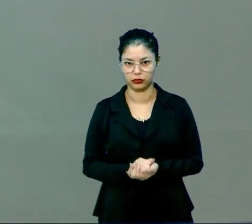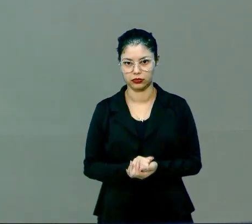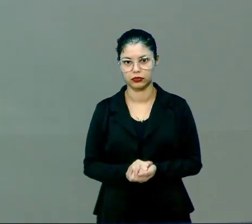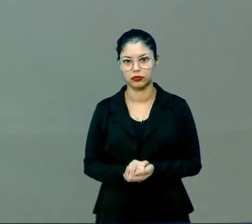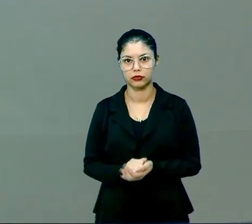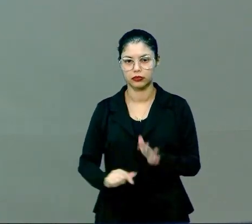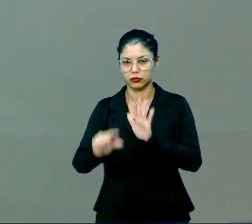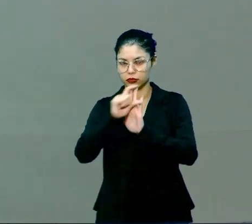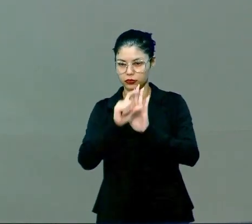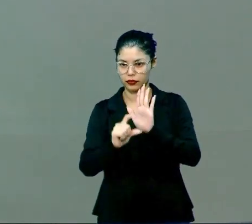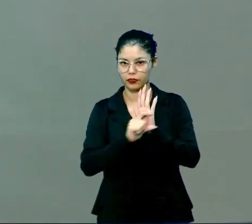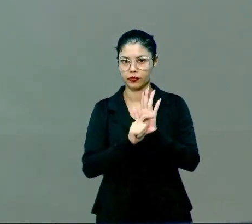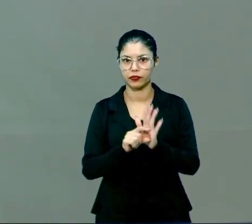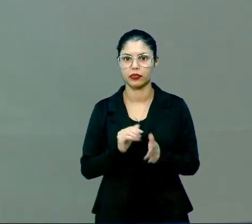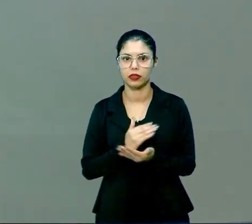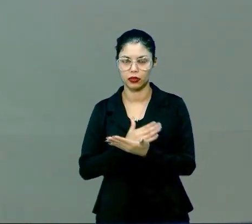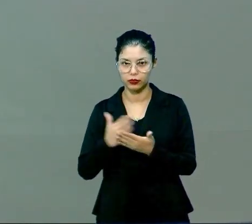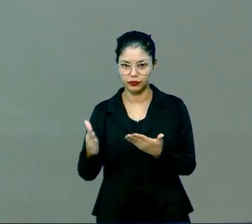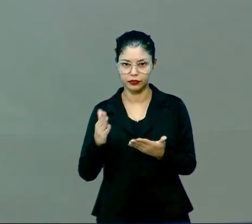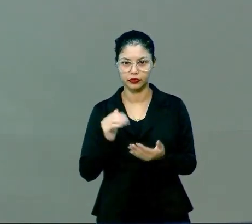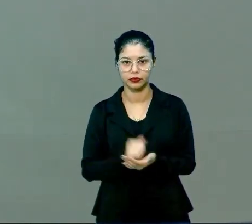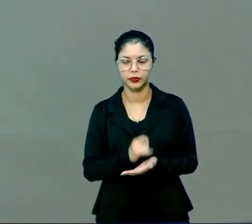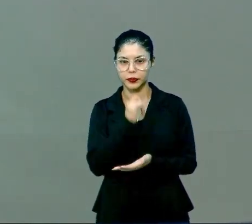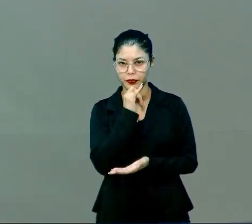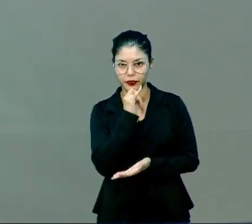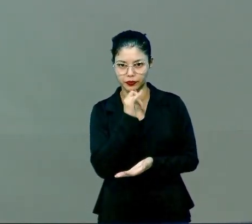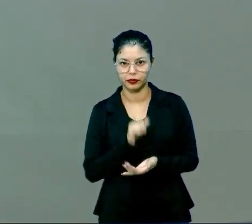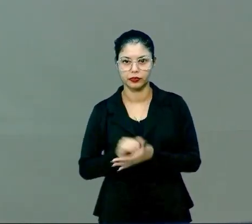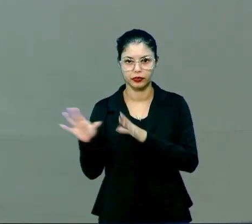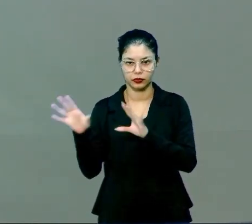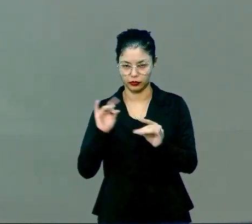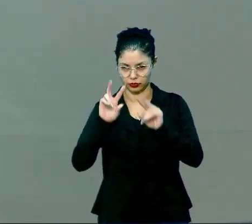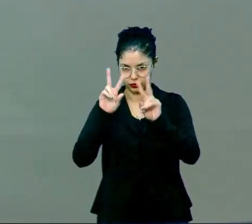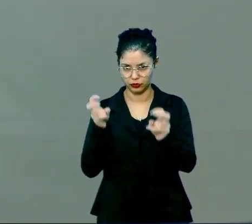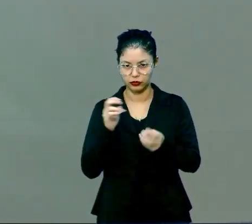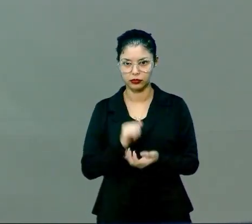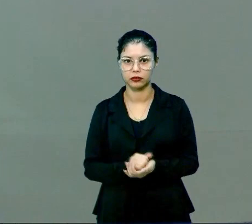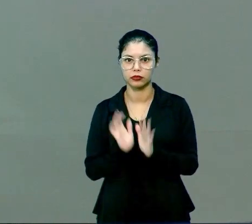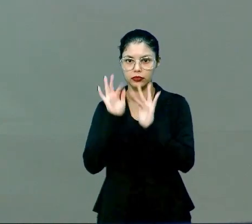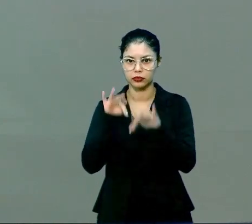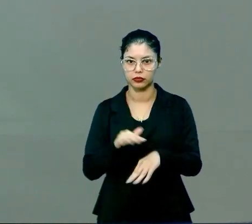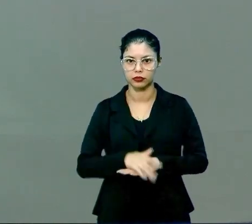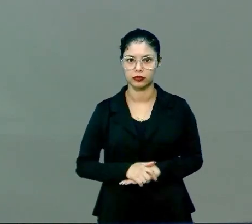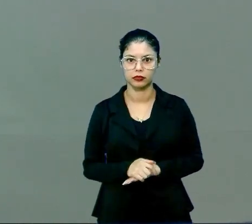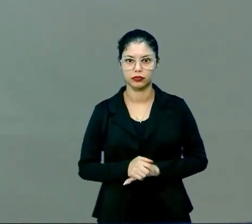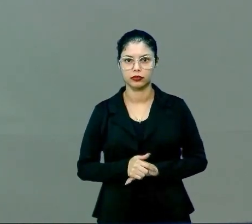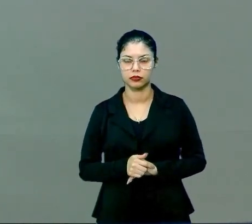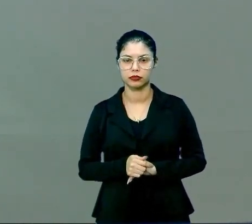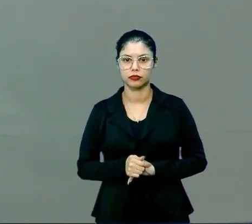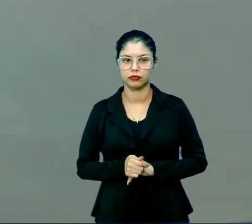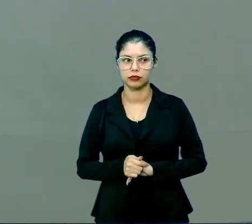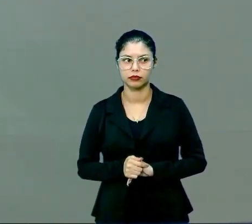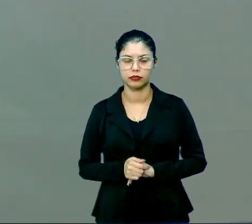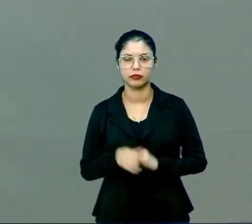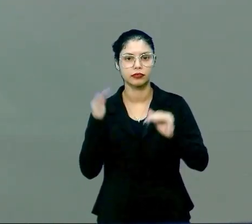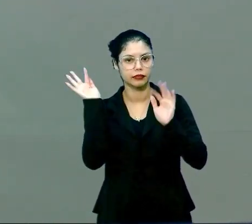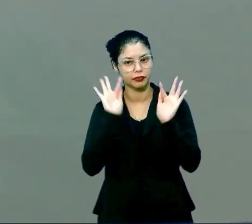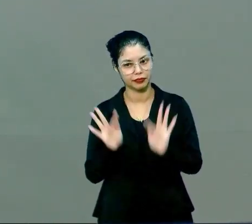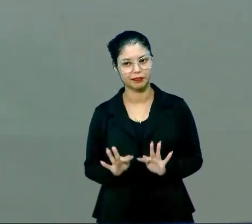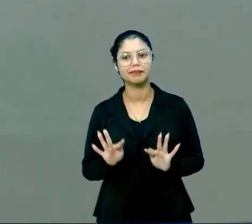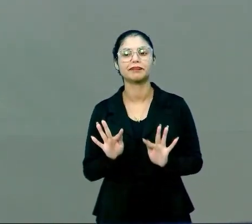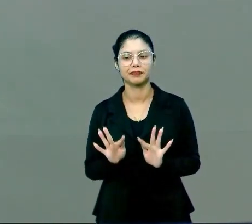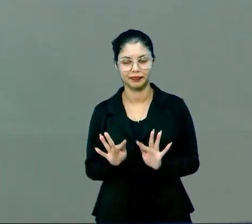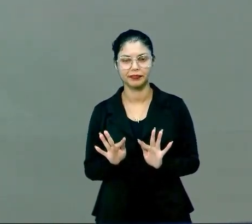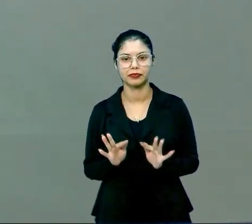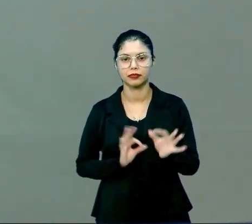teve lá o tópico frasal do início, ela exemplificou, ela trouxe a teoria e ela concluiu o parágrafo. Foi muito feliz na